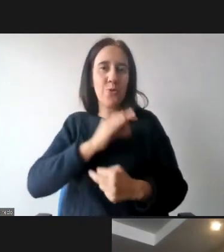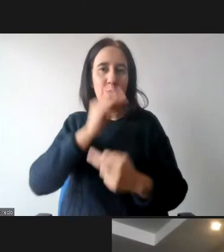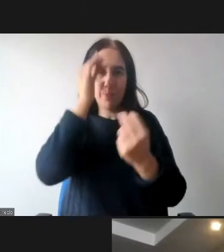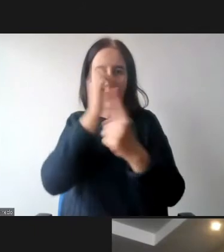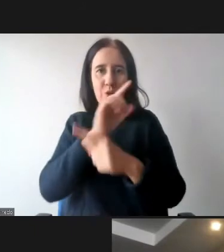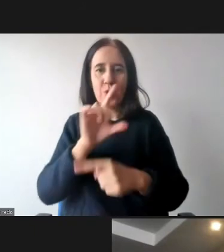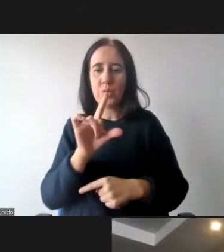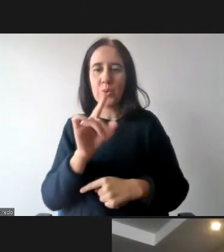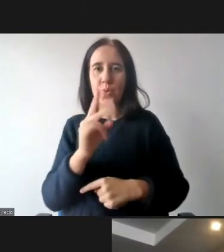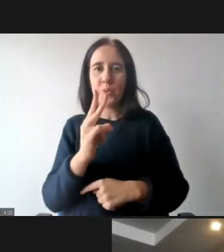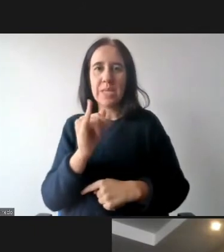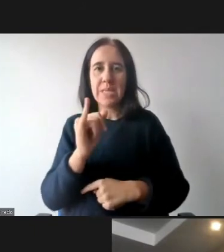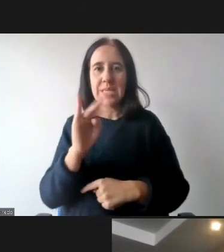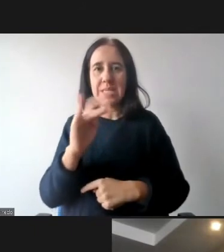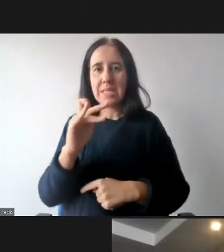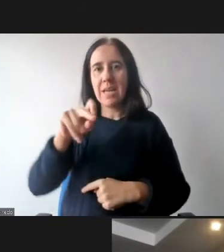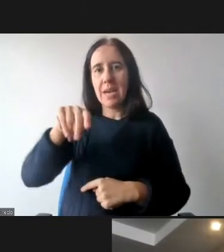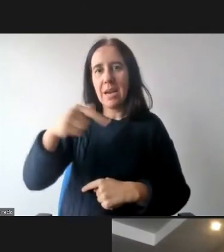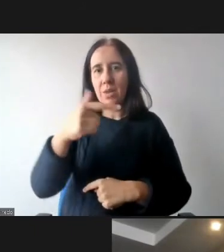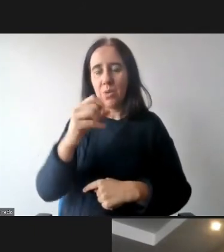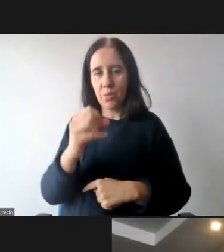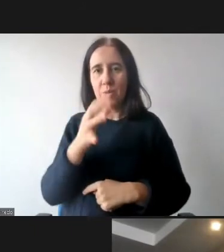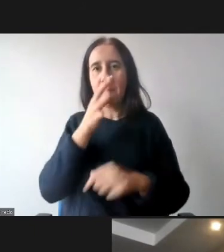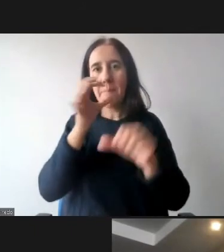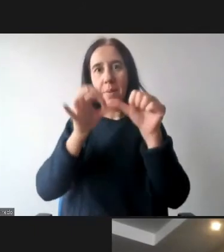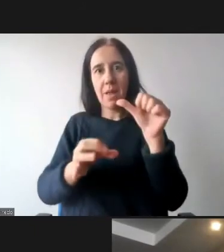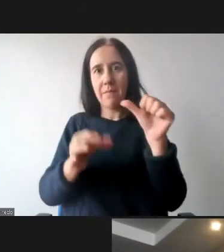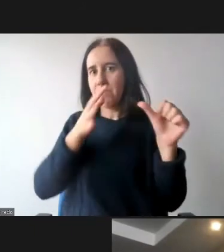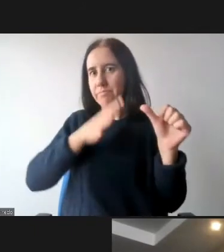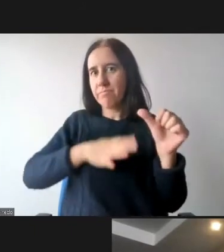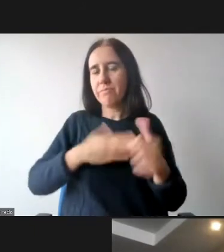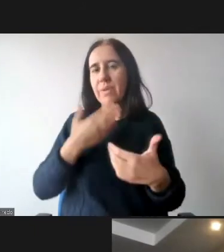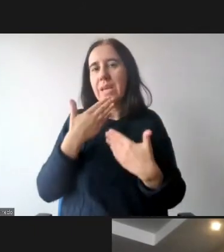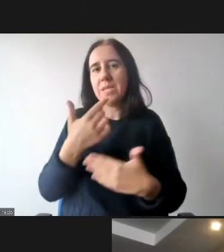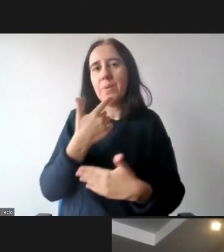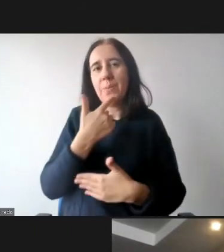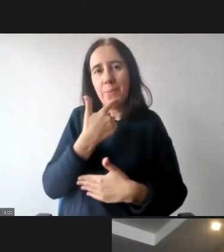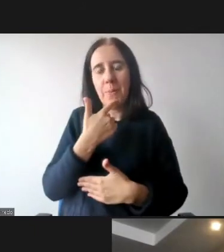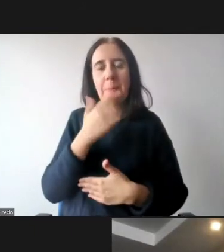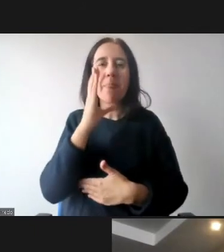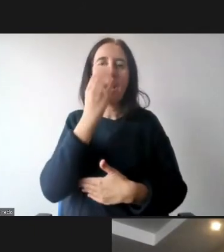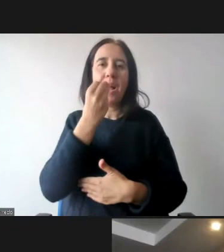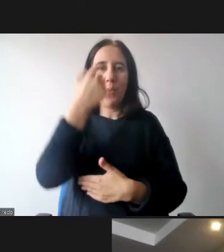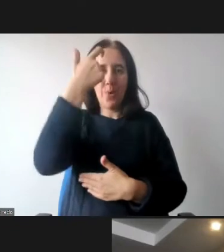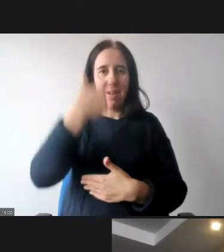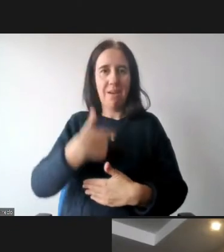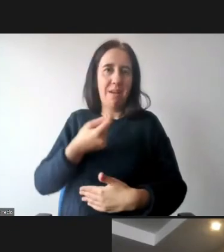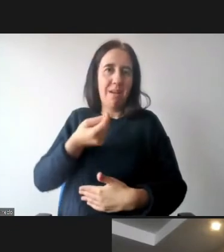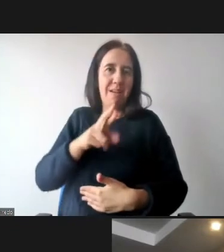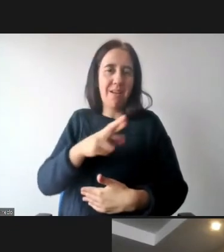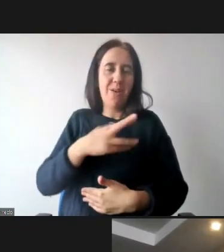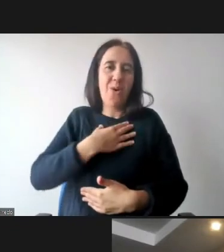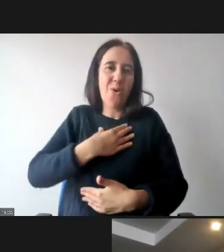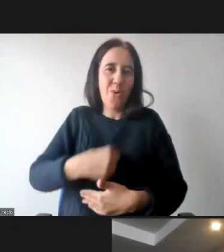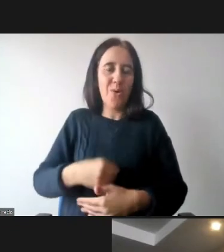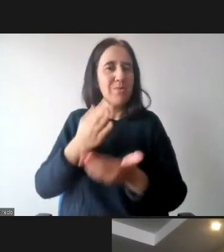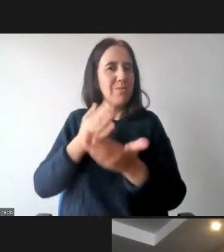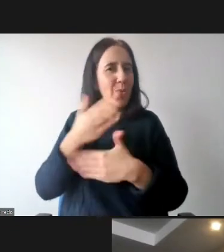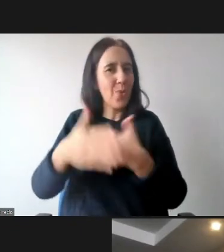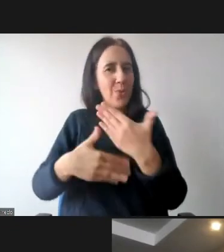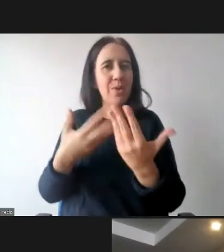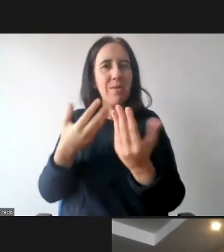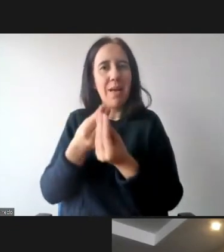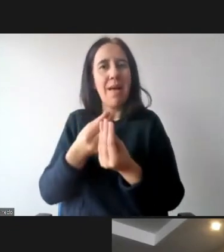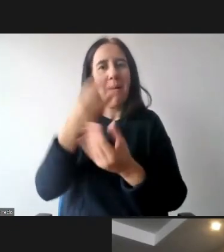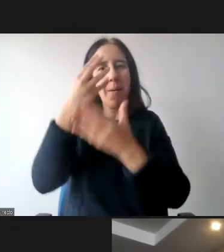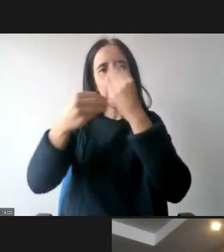Neto, a quem agradeço muito as palavras que me dirigiu, de quem tive o gosto de ser aluna e com quem continuamente muito aprendo